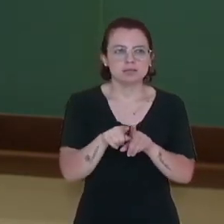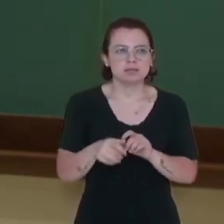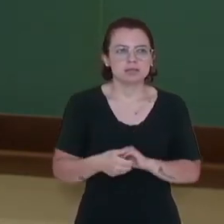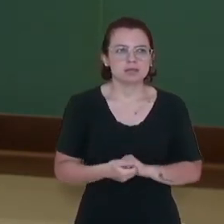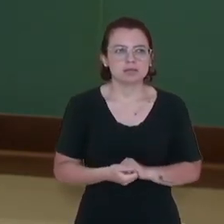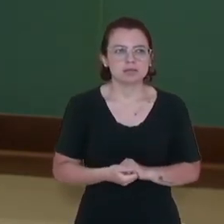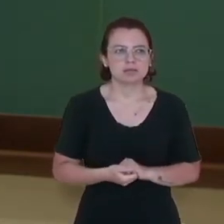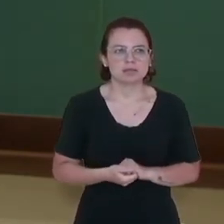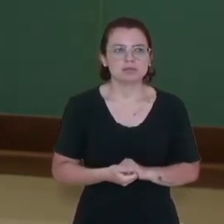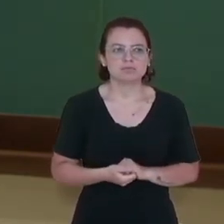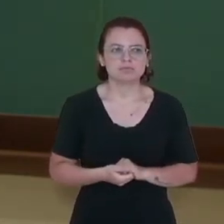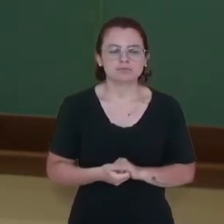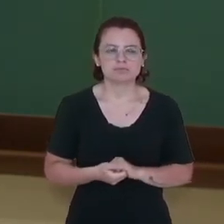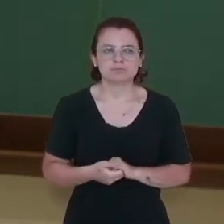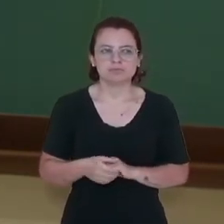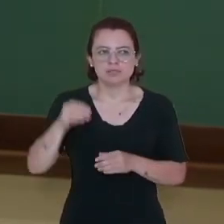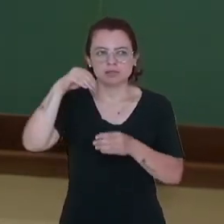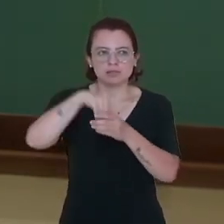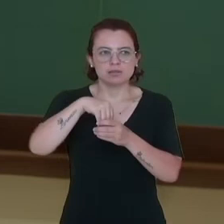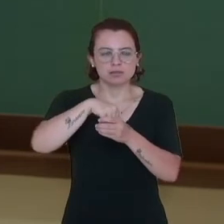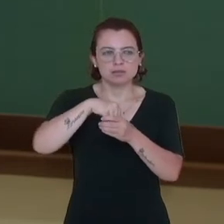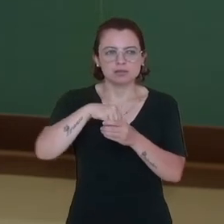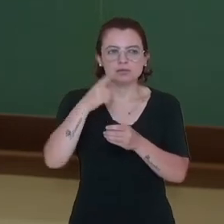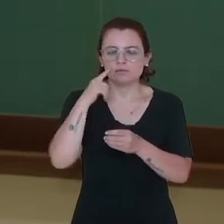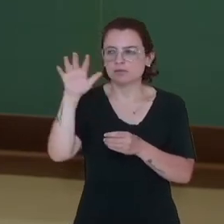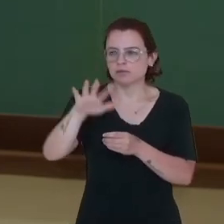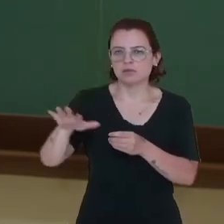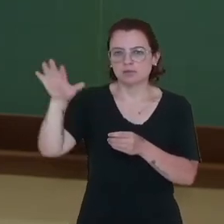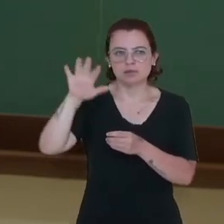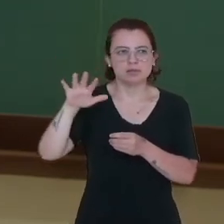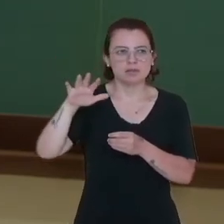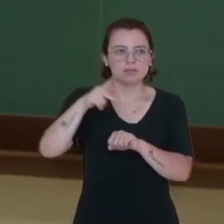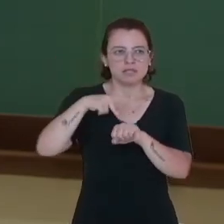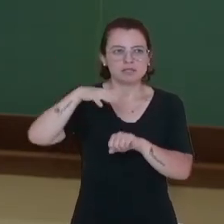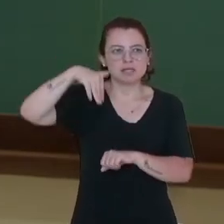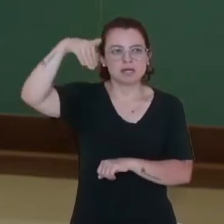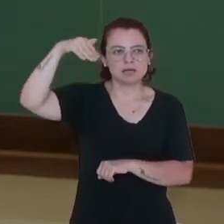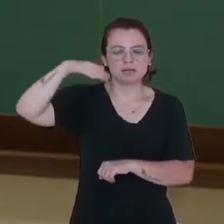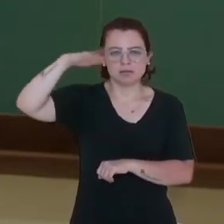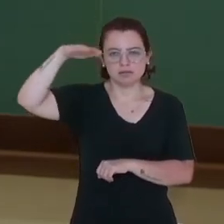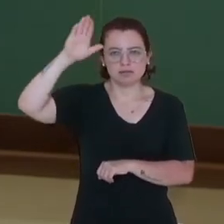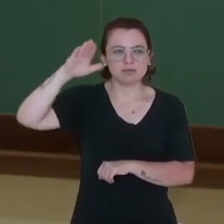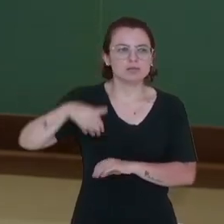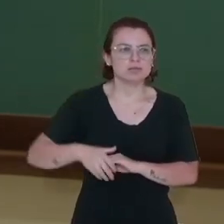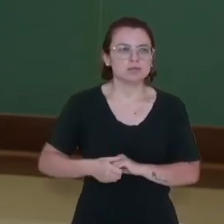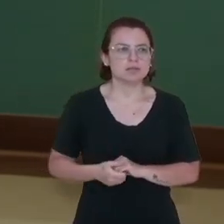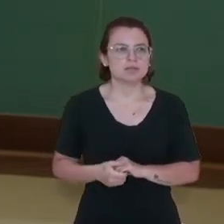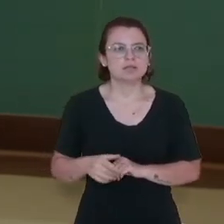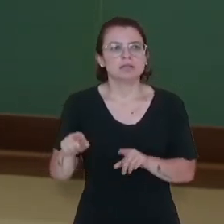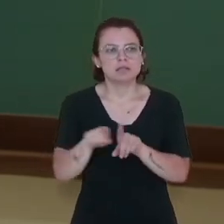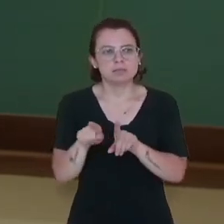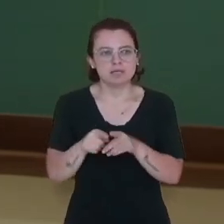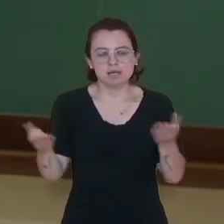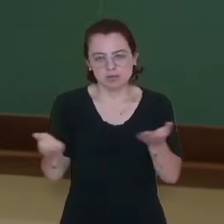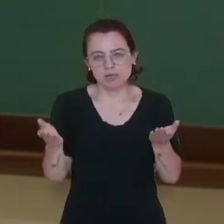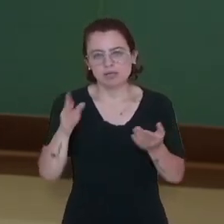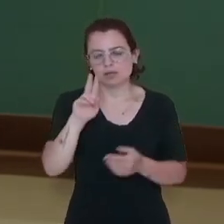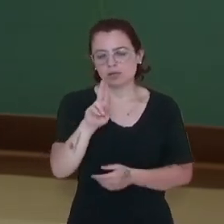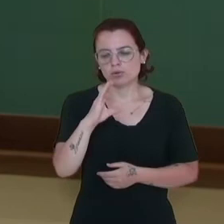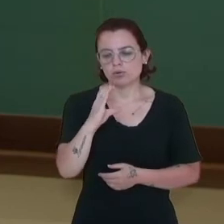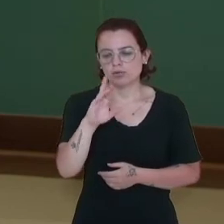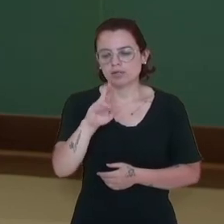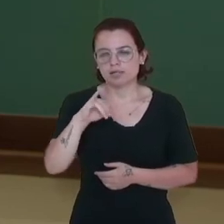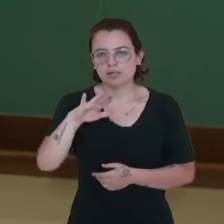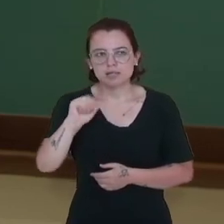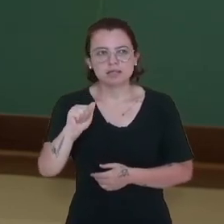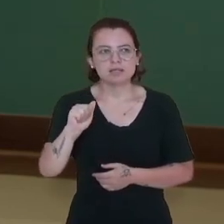Uma guerra que teve ali dentro dessa parte dos países Balcãs ali, e atualmente na questão da Ucrânia também com